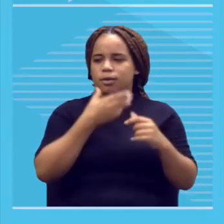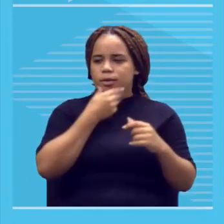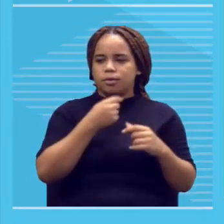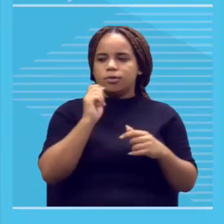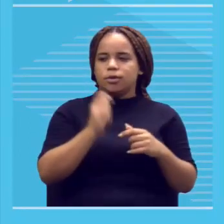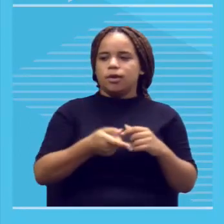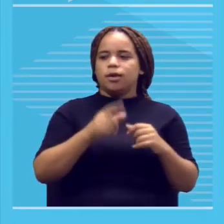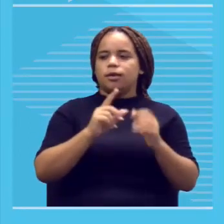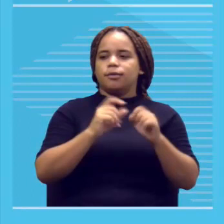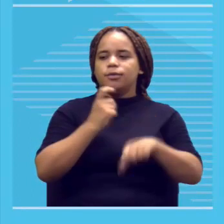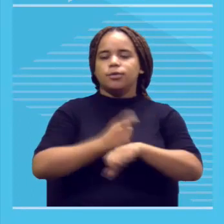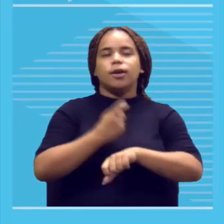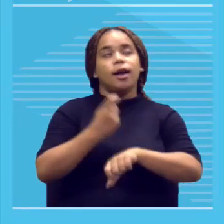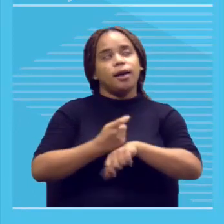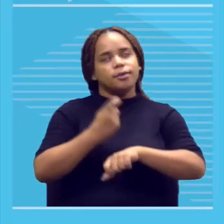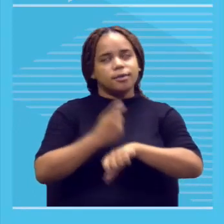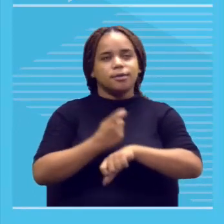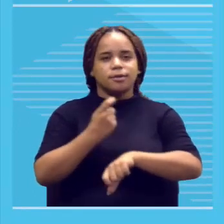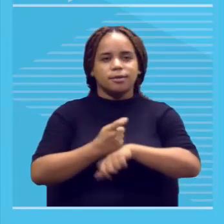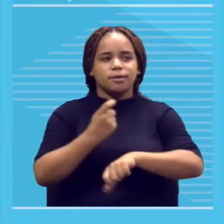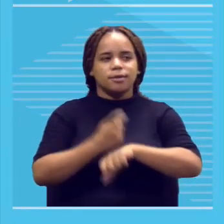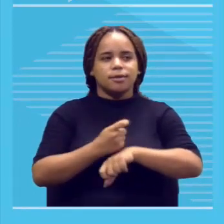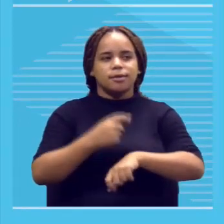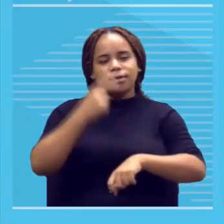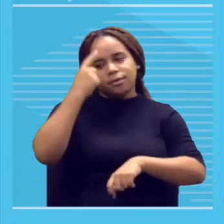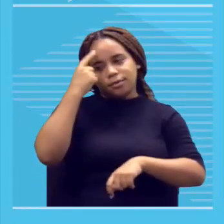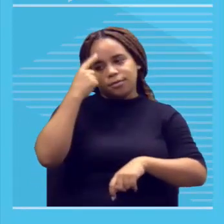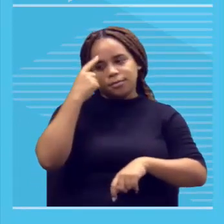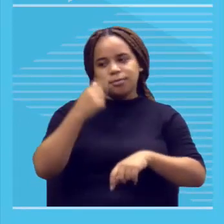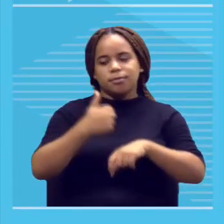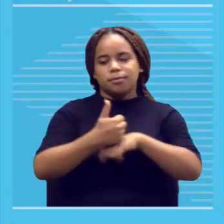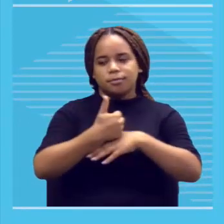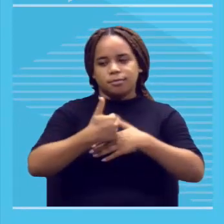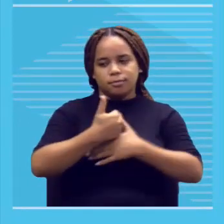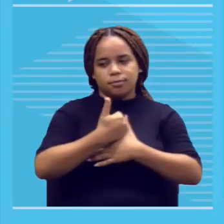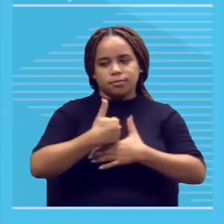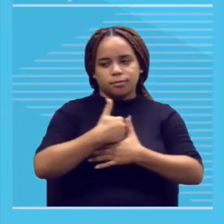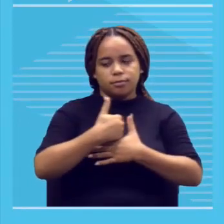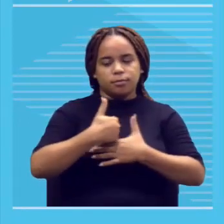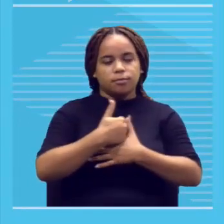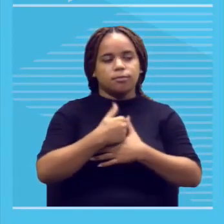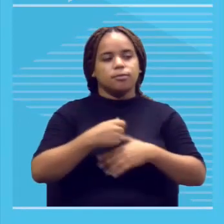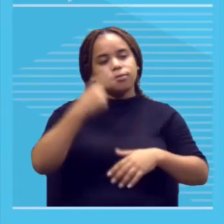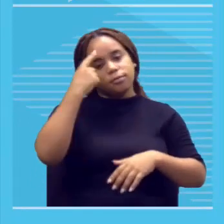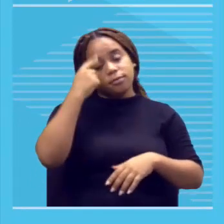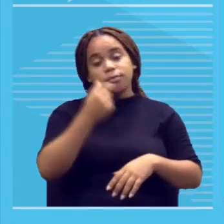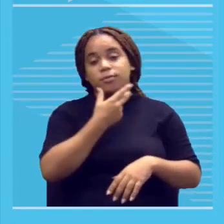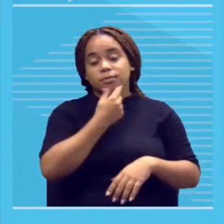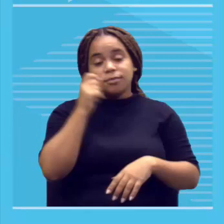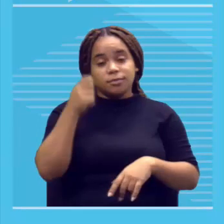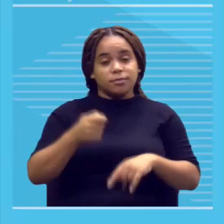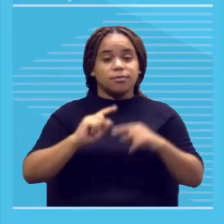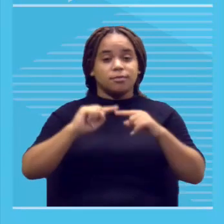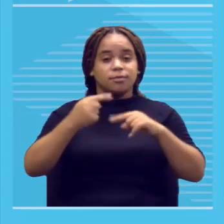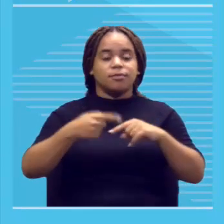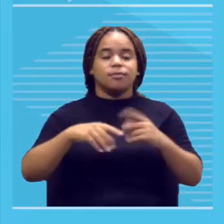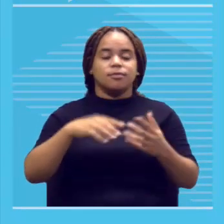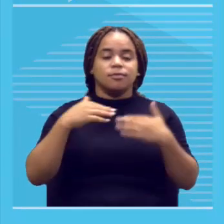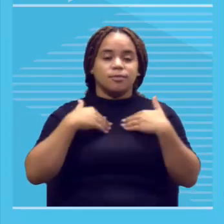eu fico imaginando um machista retornando a próxima existência no corpo de uma mulher fico imaginando